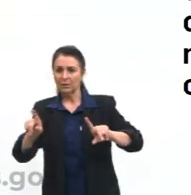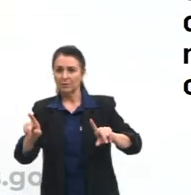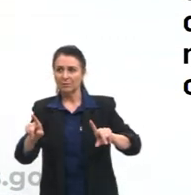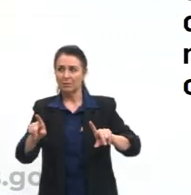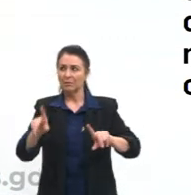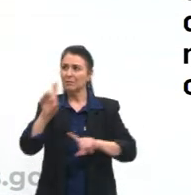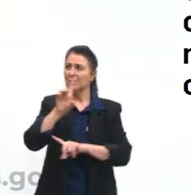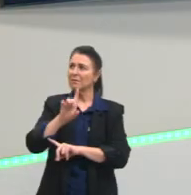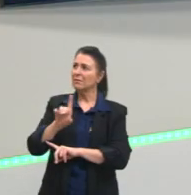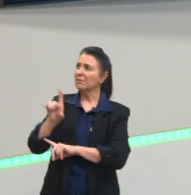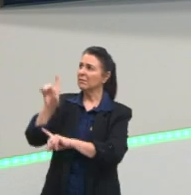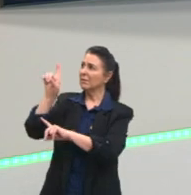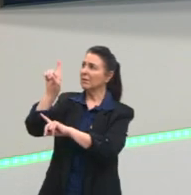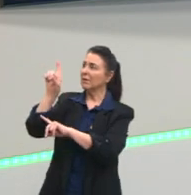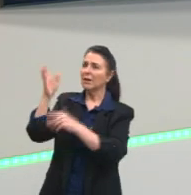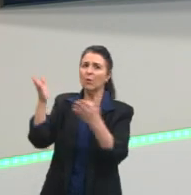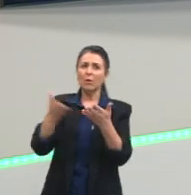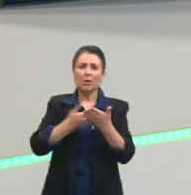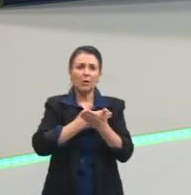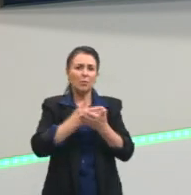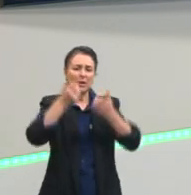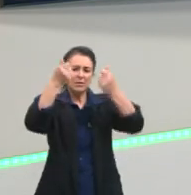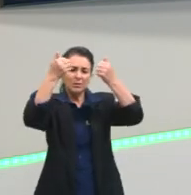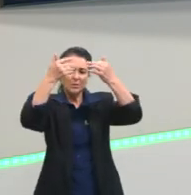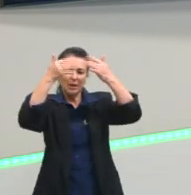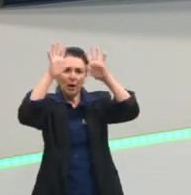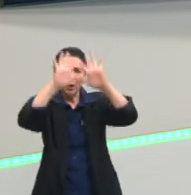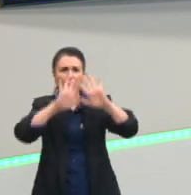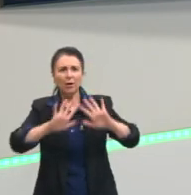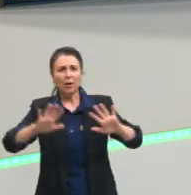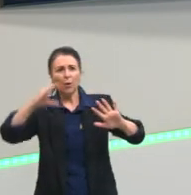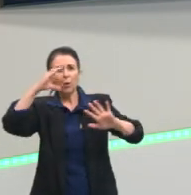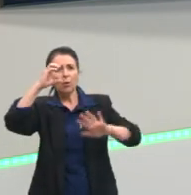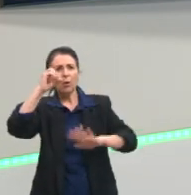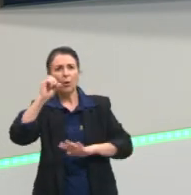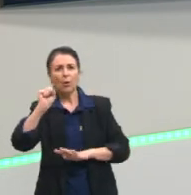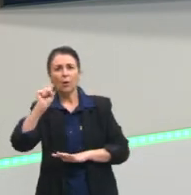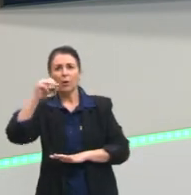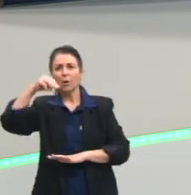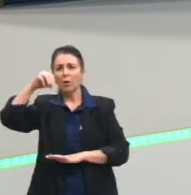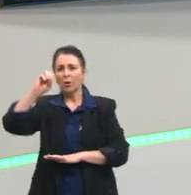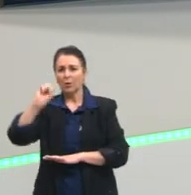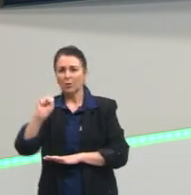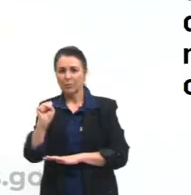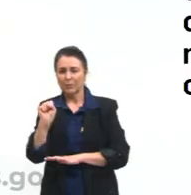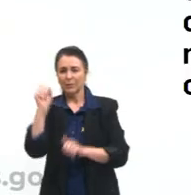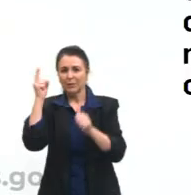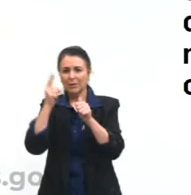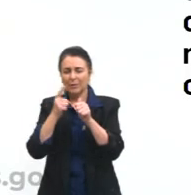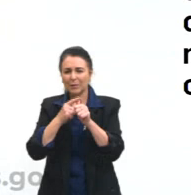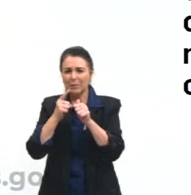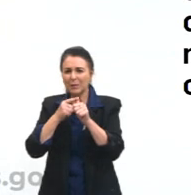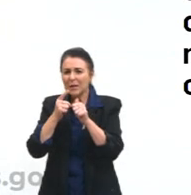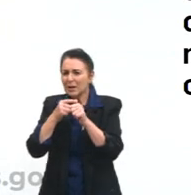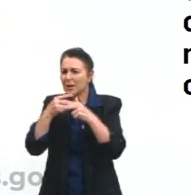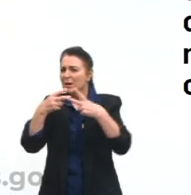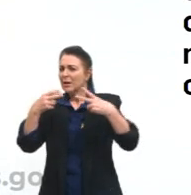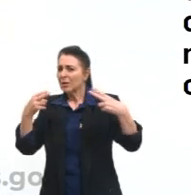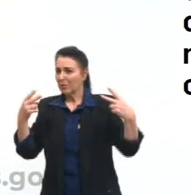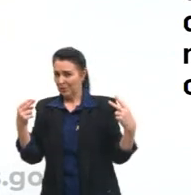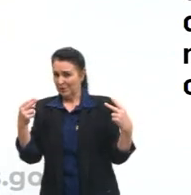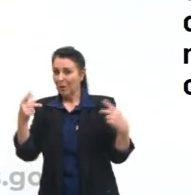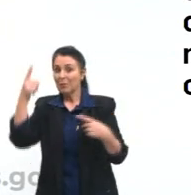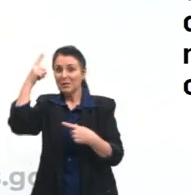vim para o Cosmos tentar começar a explicar o universo a partir do que está aqui né A primeira vinculada ao pensamento